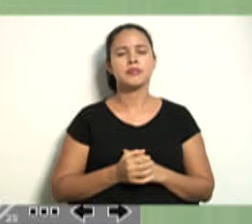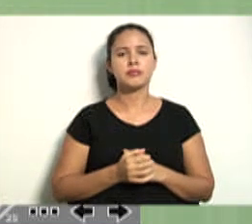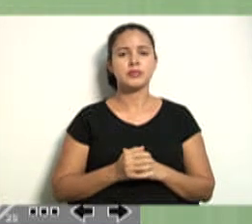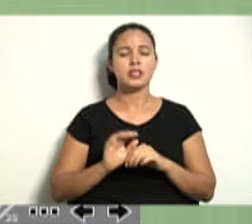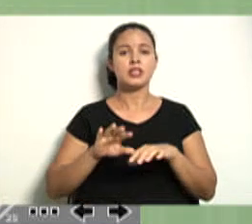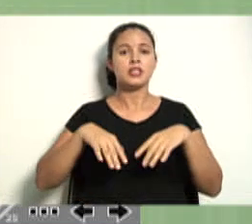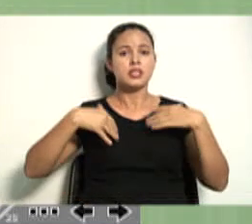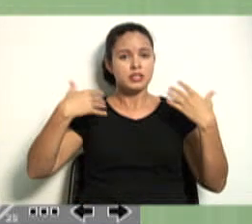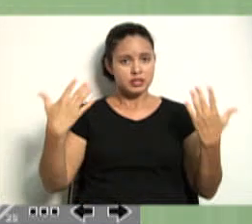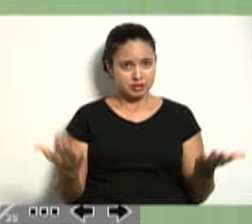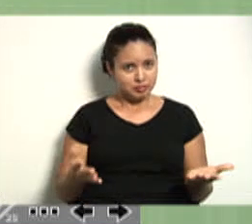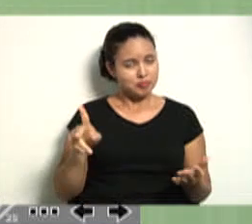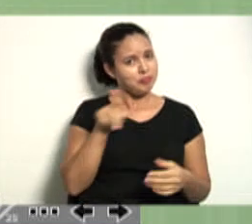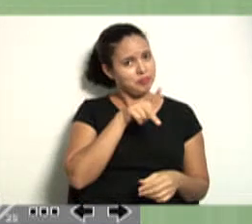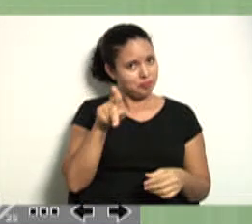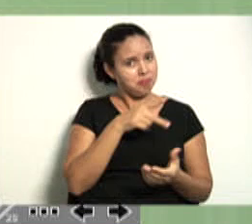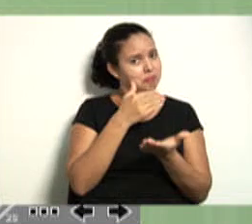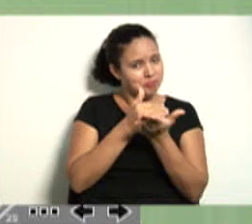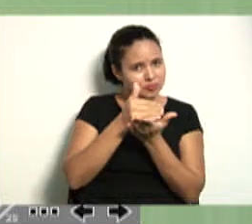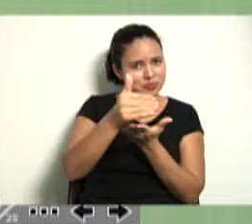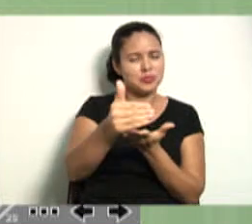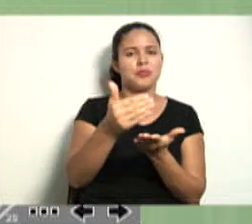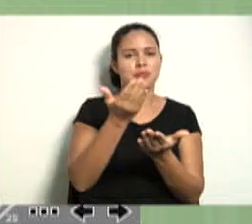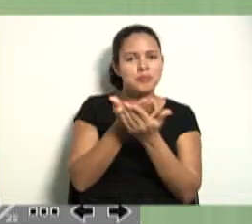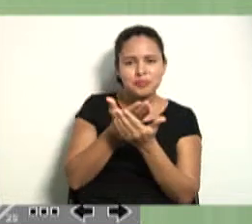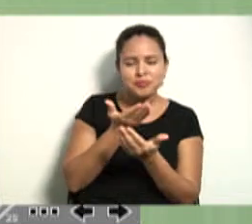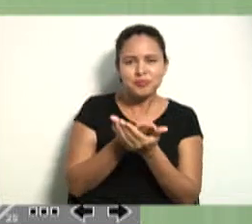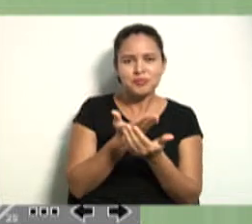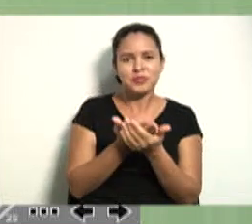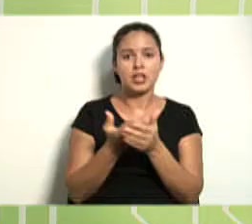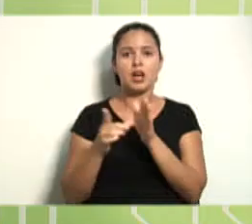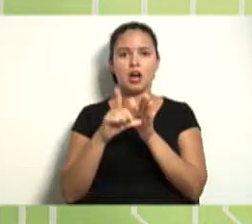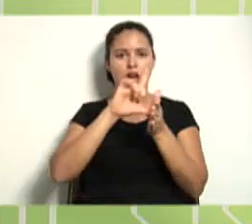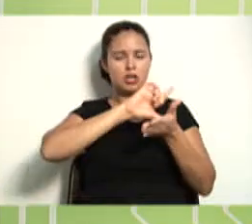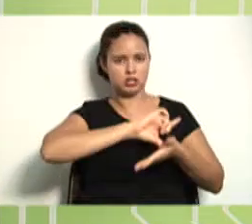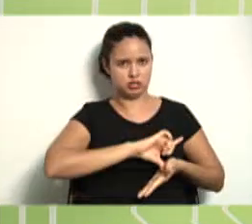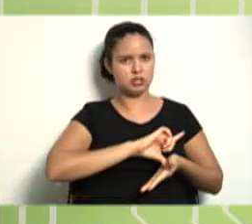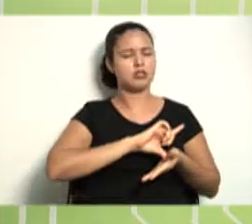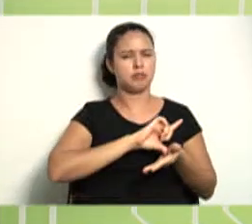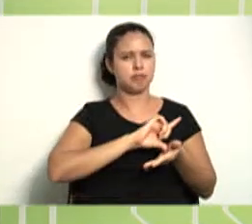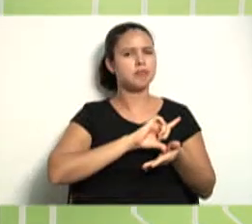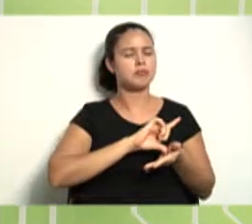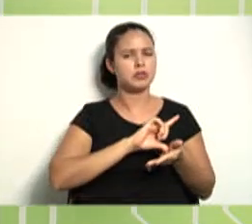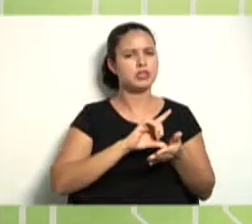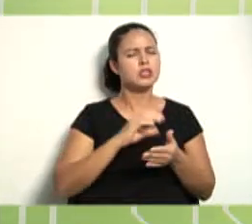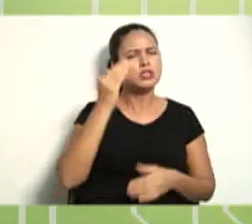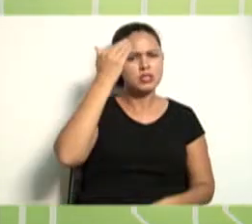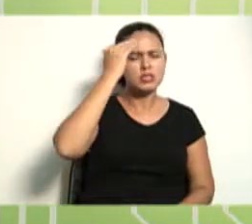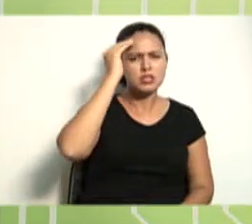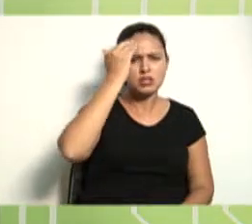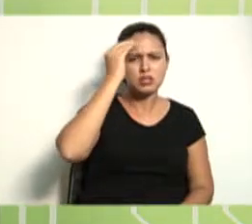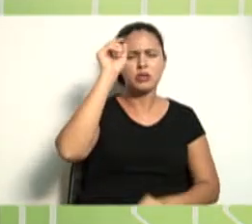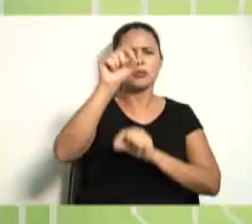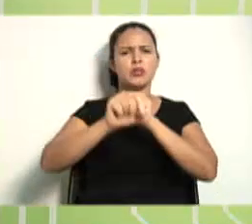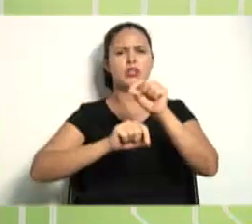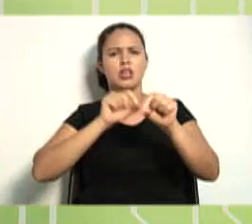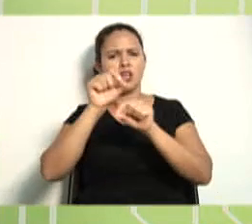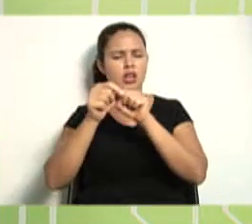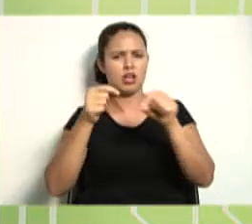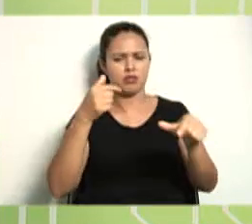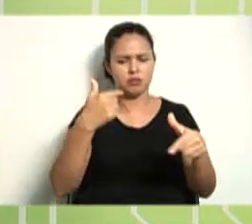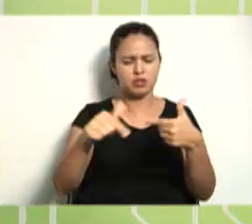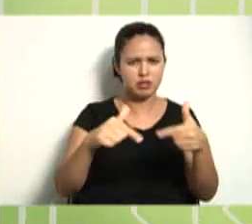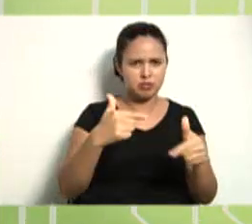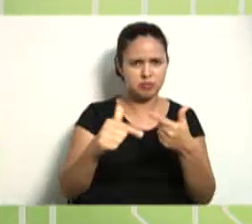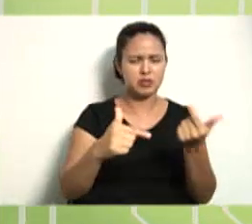Então, professor, vamos iniciar a nossa aula. Antes de poder entender o que é realmente o trabalho,